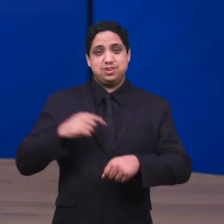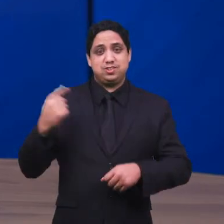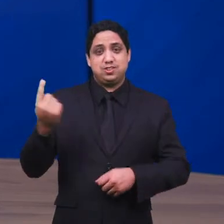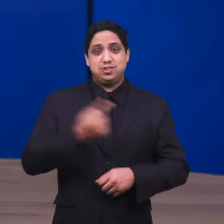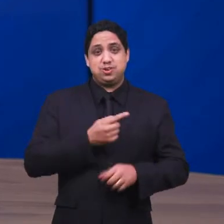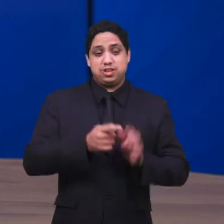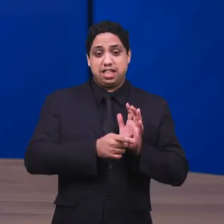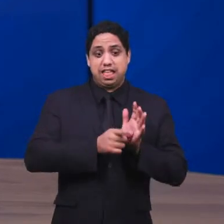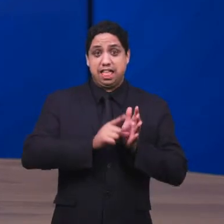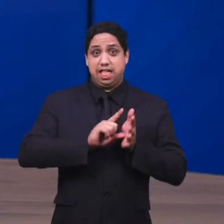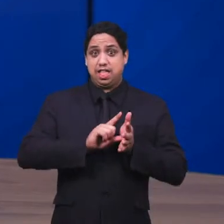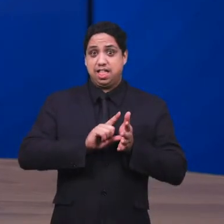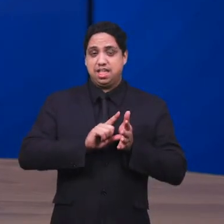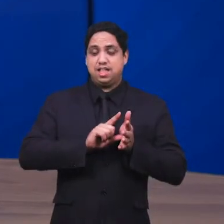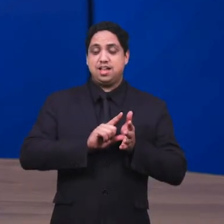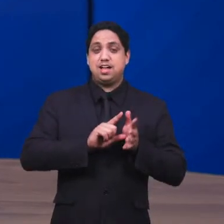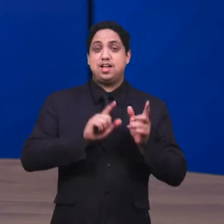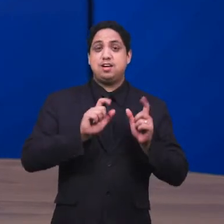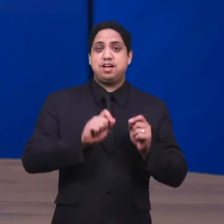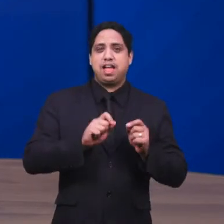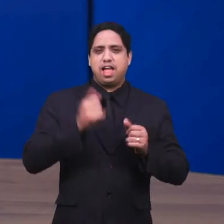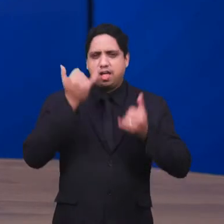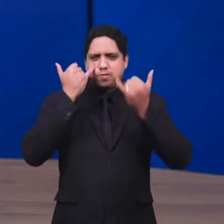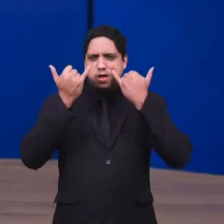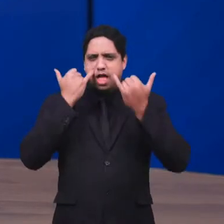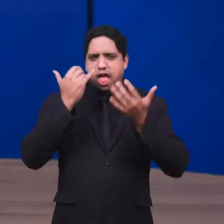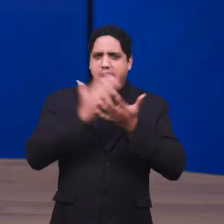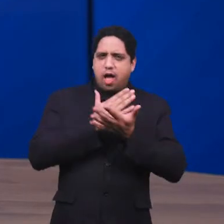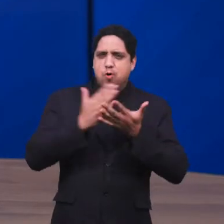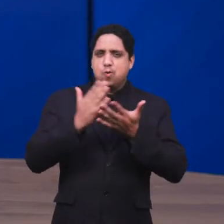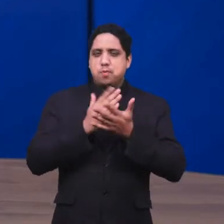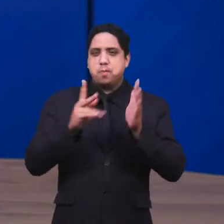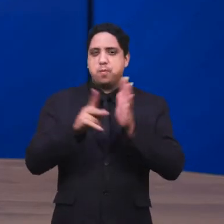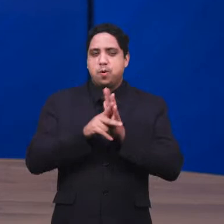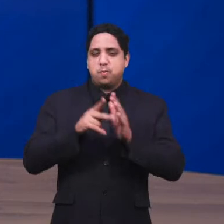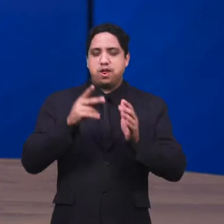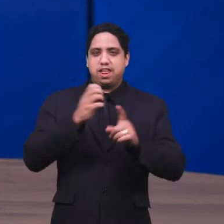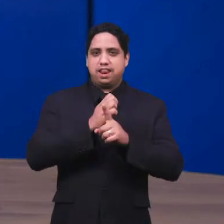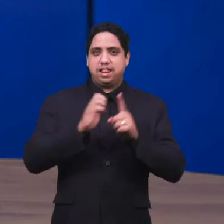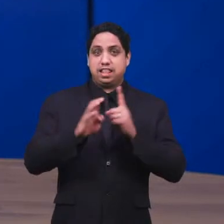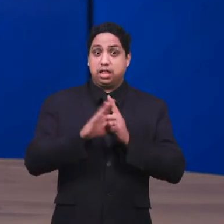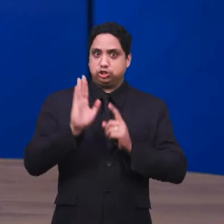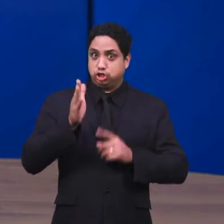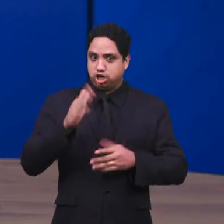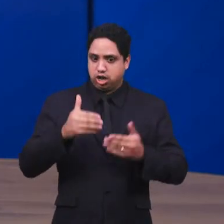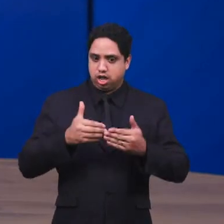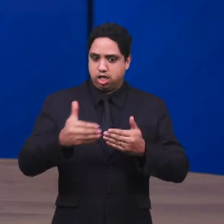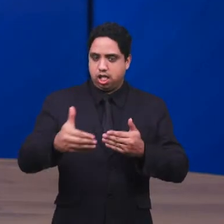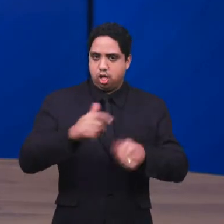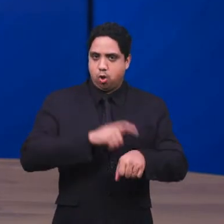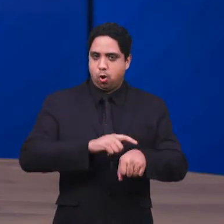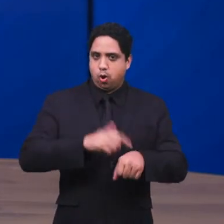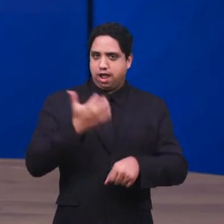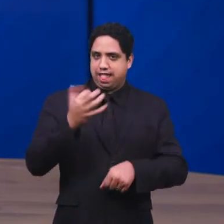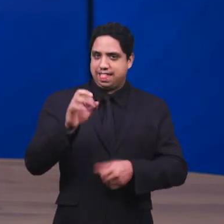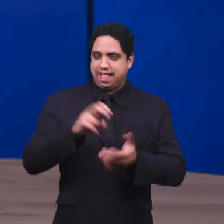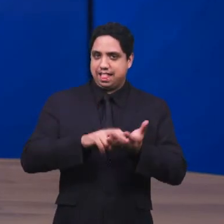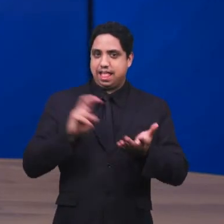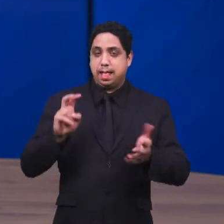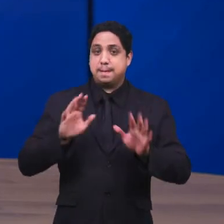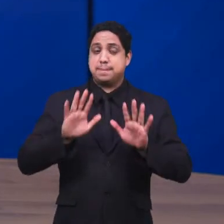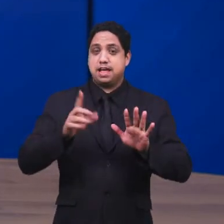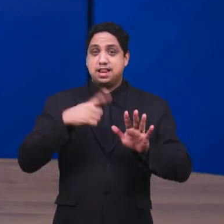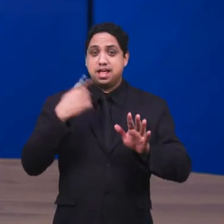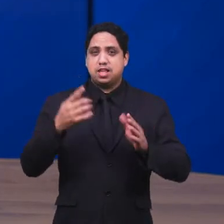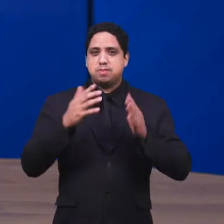quando nós antecipamos aqui algumas informações, sobre a nossa Escola Bíblica, que se dará daqui a pouco, às 10 horas da manhã, mas que